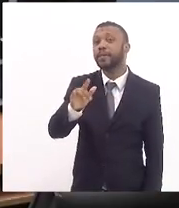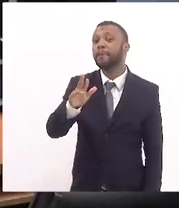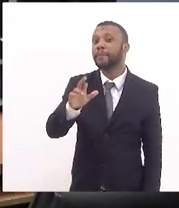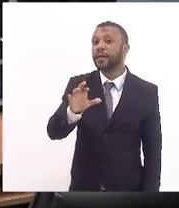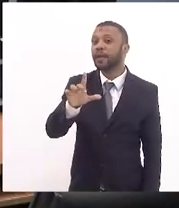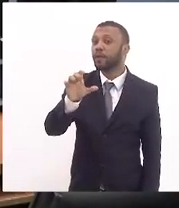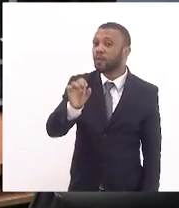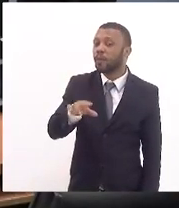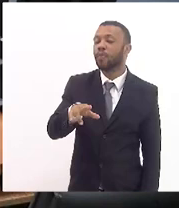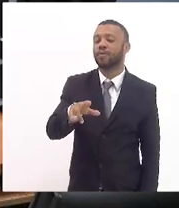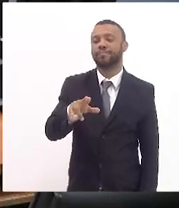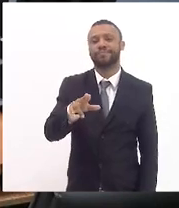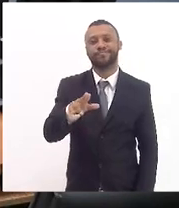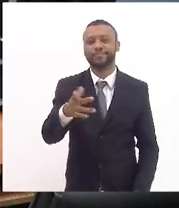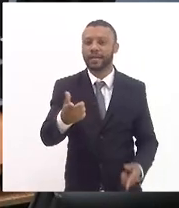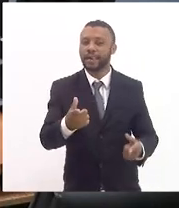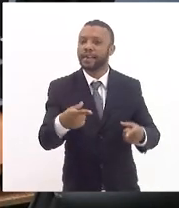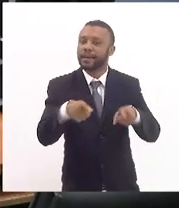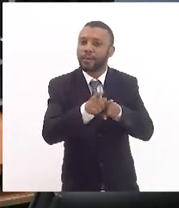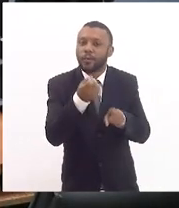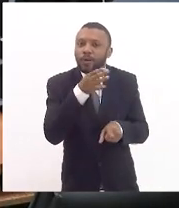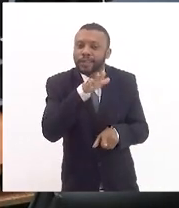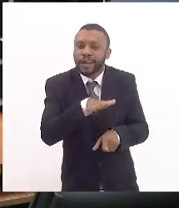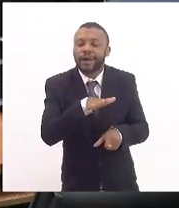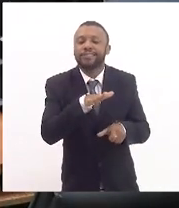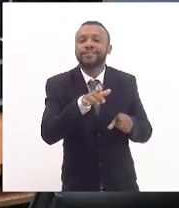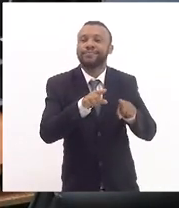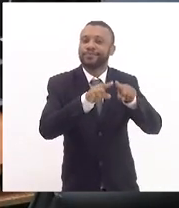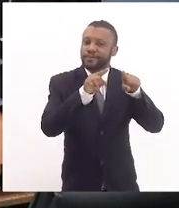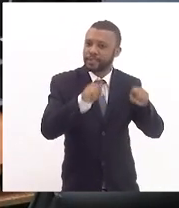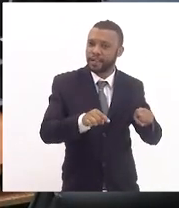assessores os jornalistas